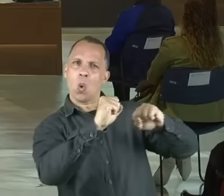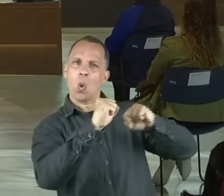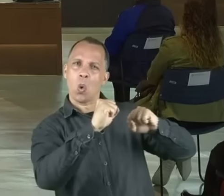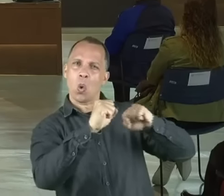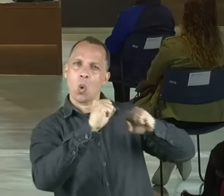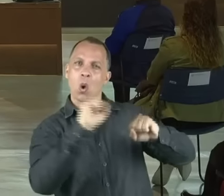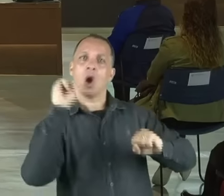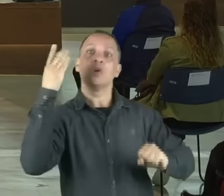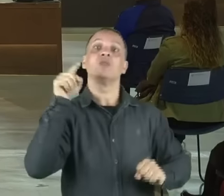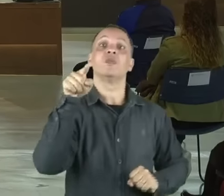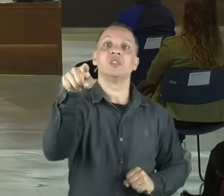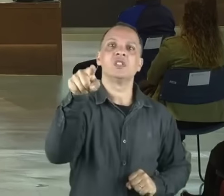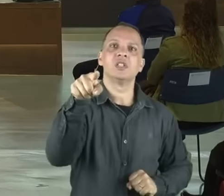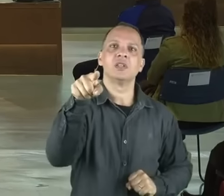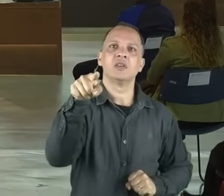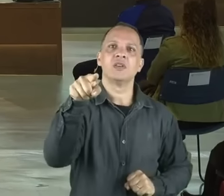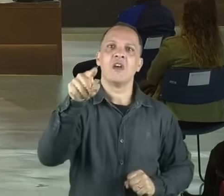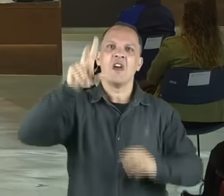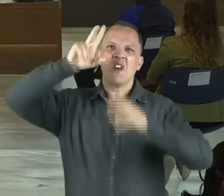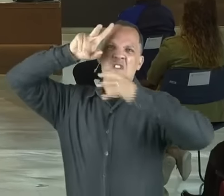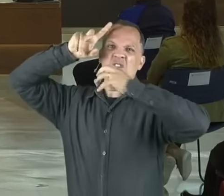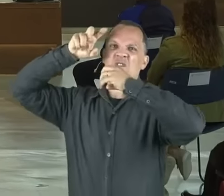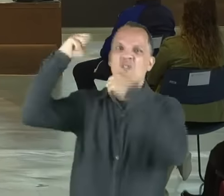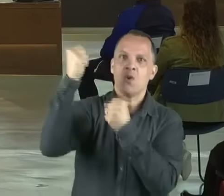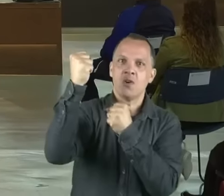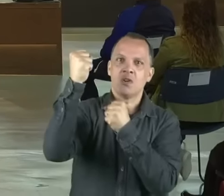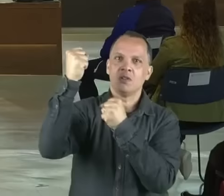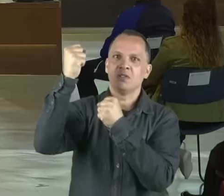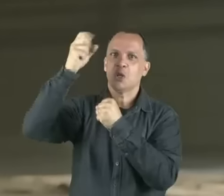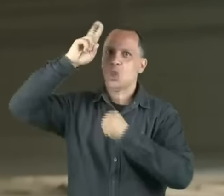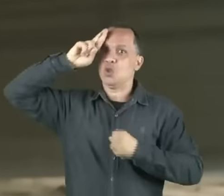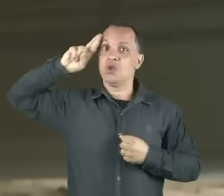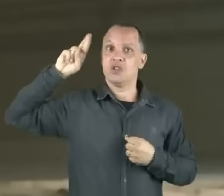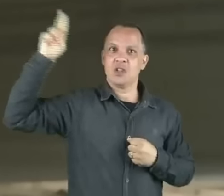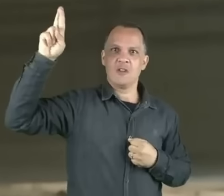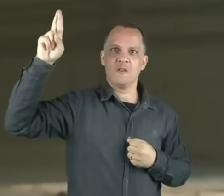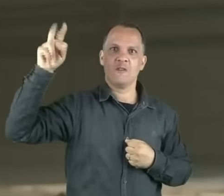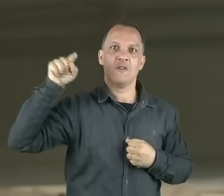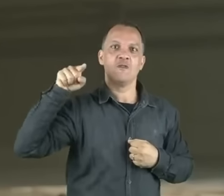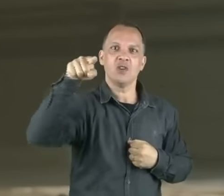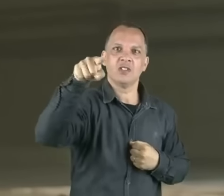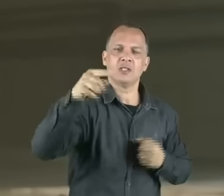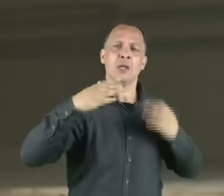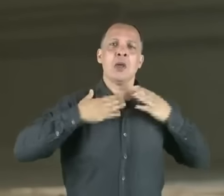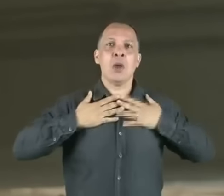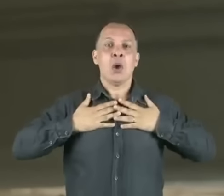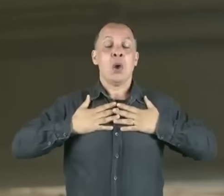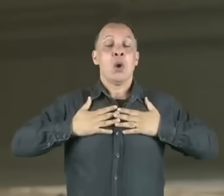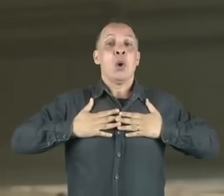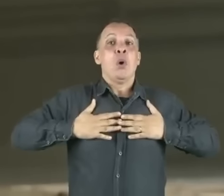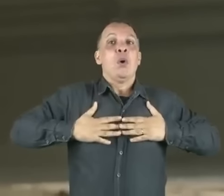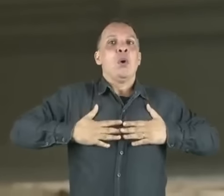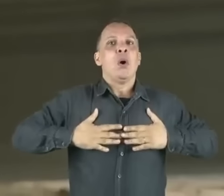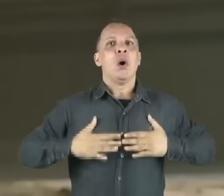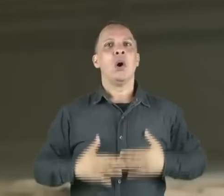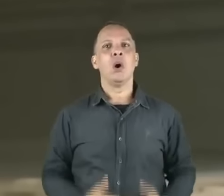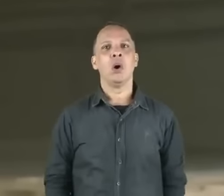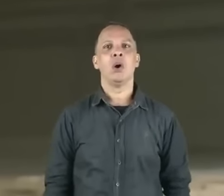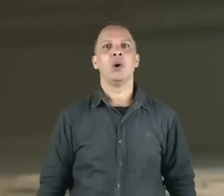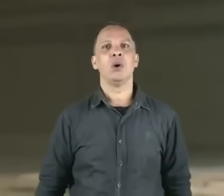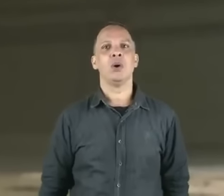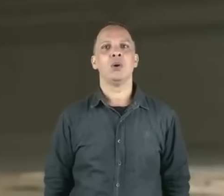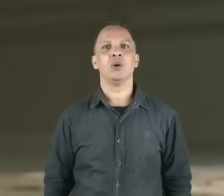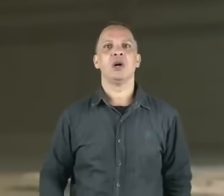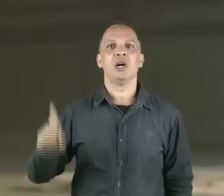em Fortaleza se no Senhor e na força do seu poder Descanse e abrace agarre